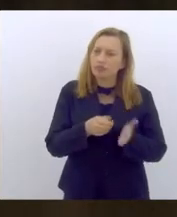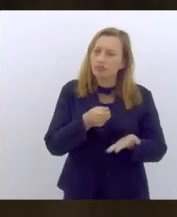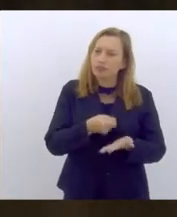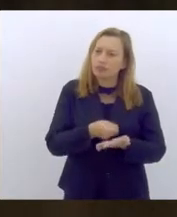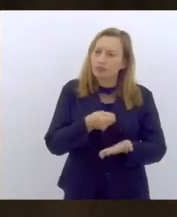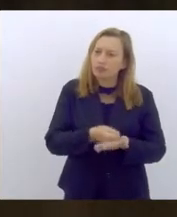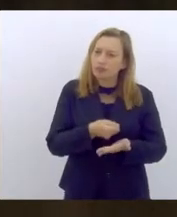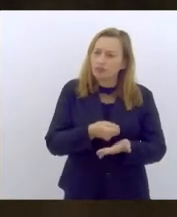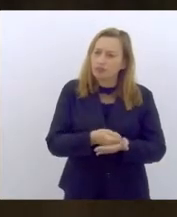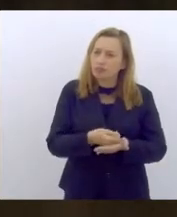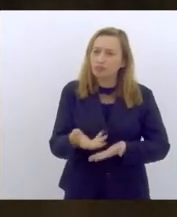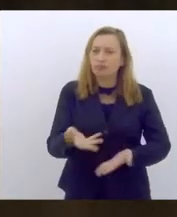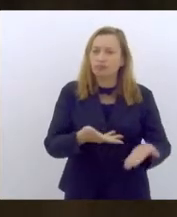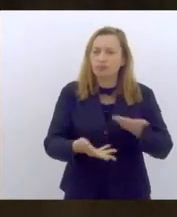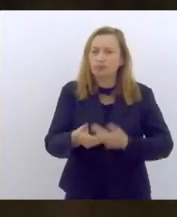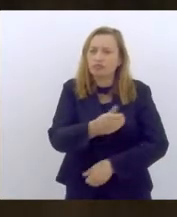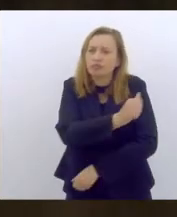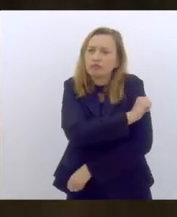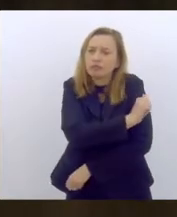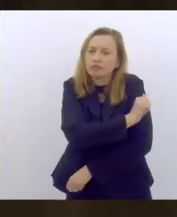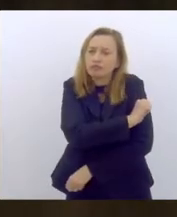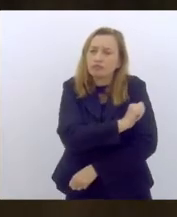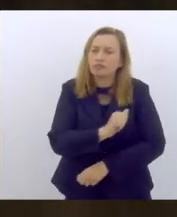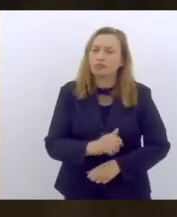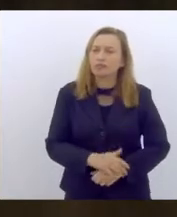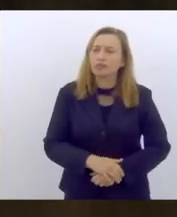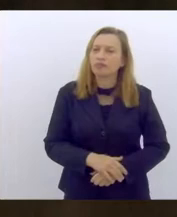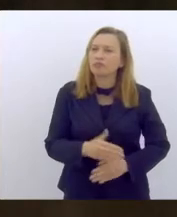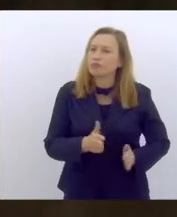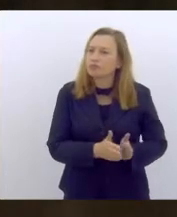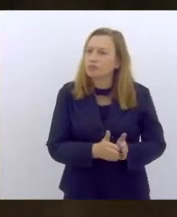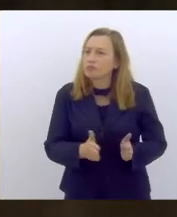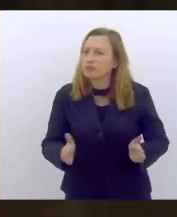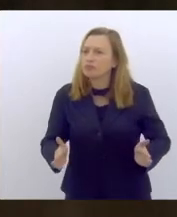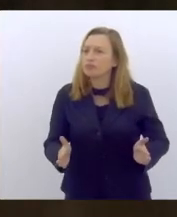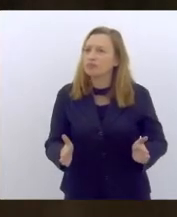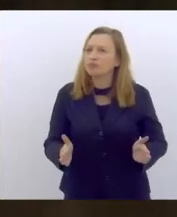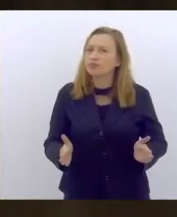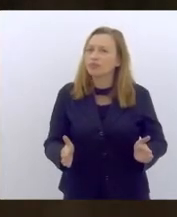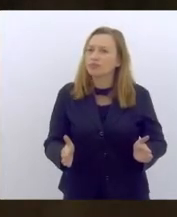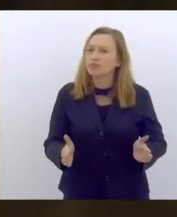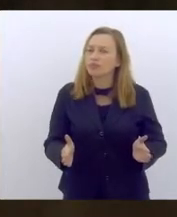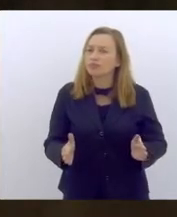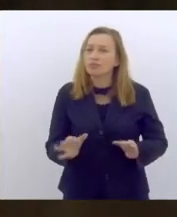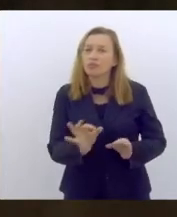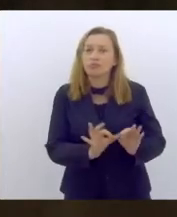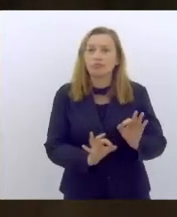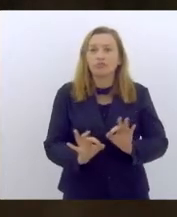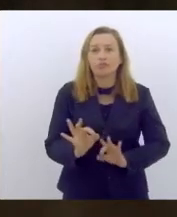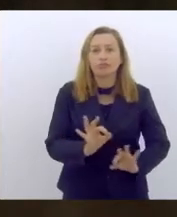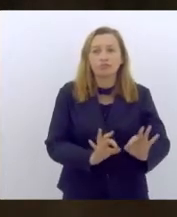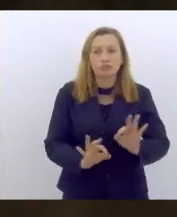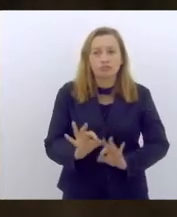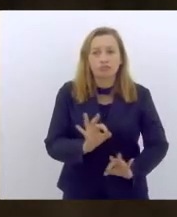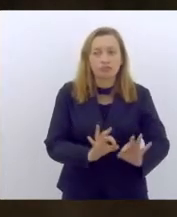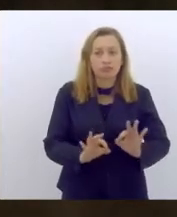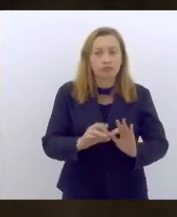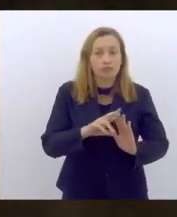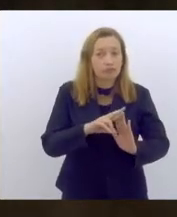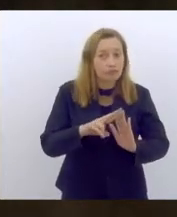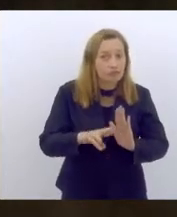obrigatória a participação dos Estudantes no processo de elaboração do regimento